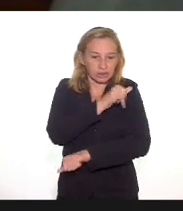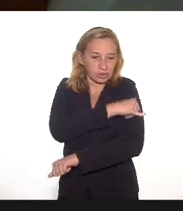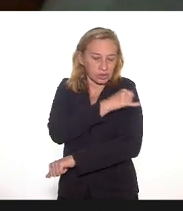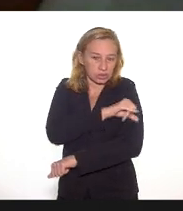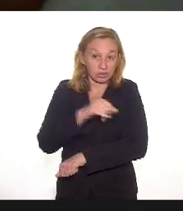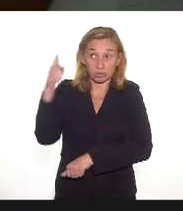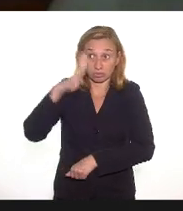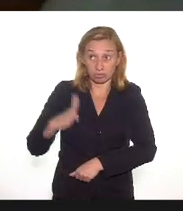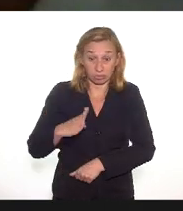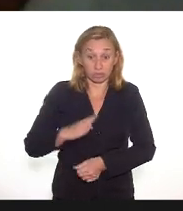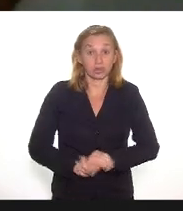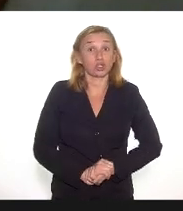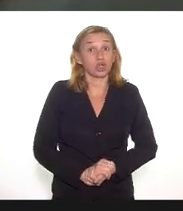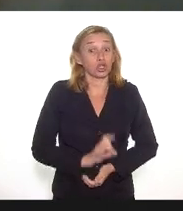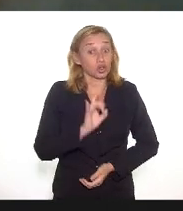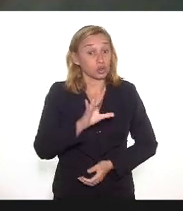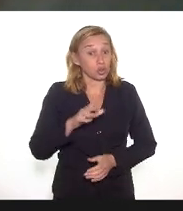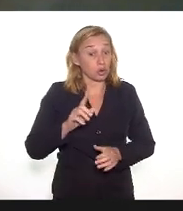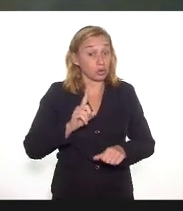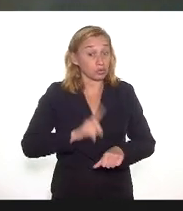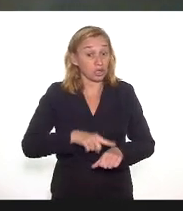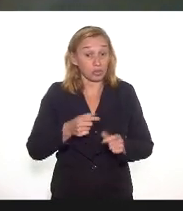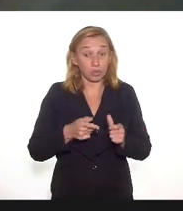e no Brasil só a longo prazo.